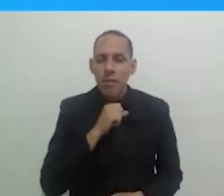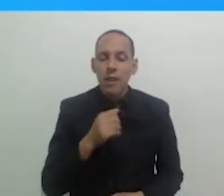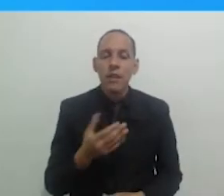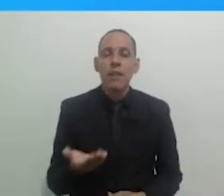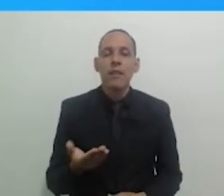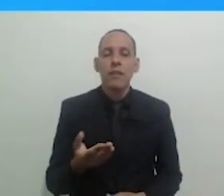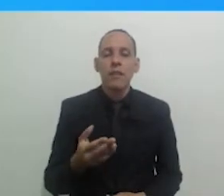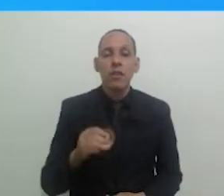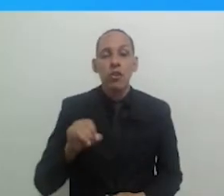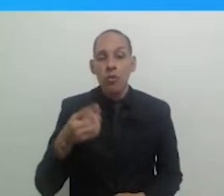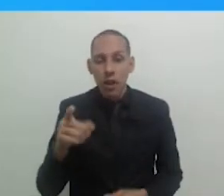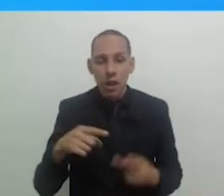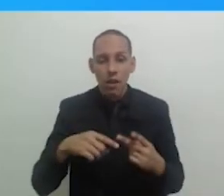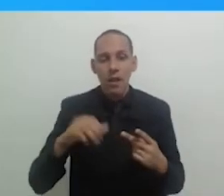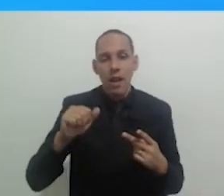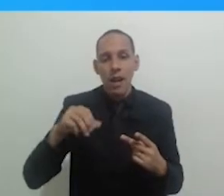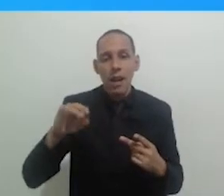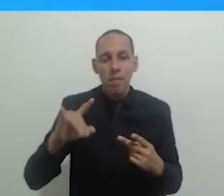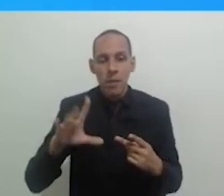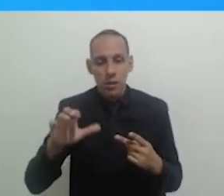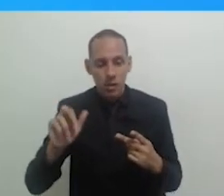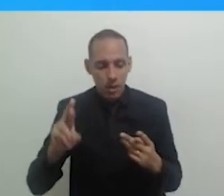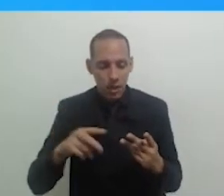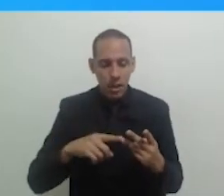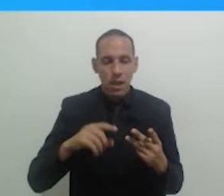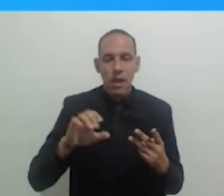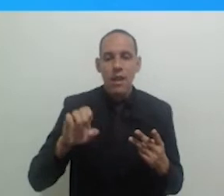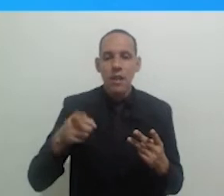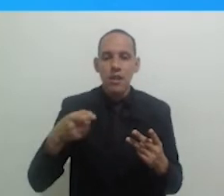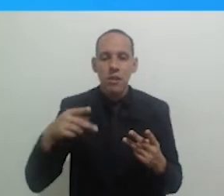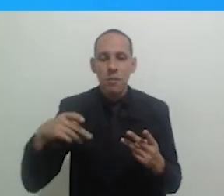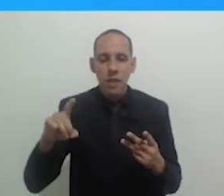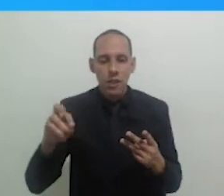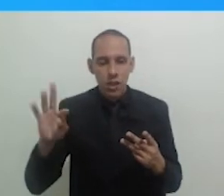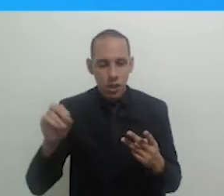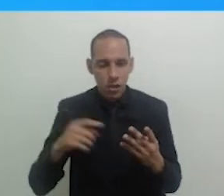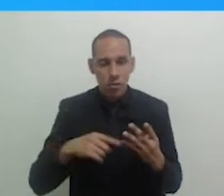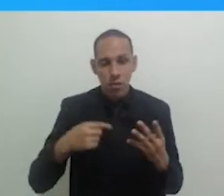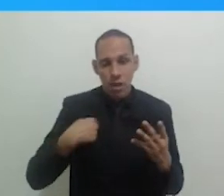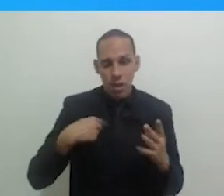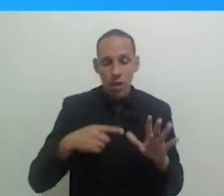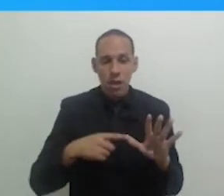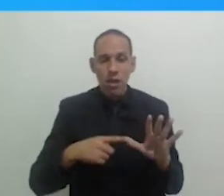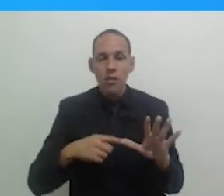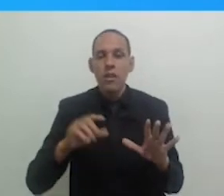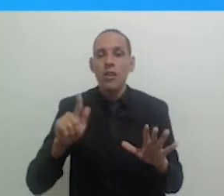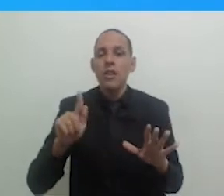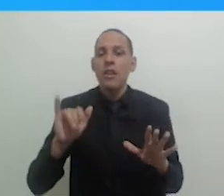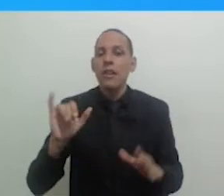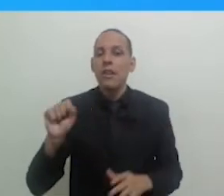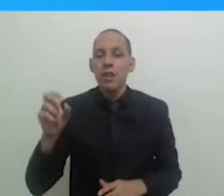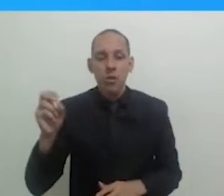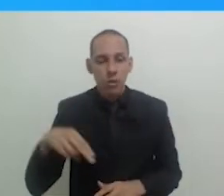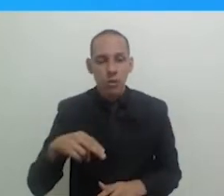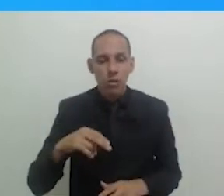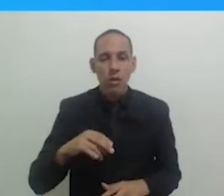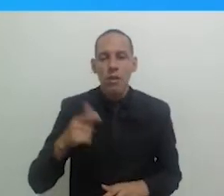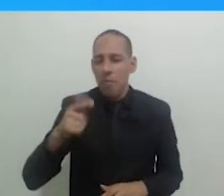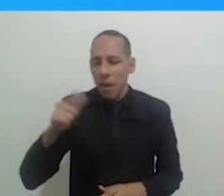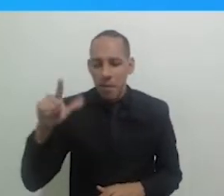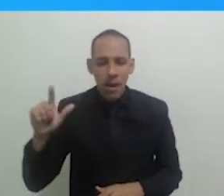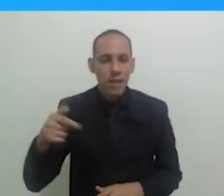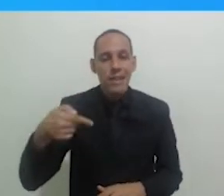Amilca, Expedito, Saraiva, Cláudio Santos, eu e Gilson. São os 7 discordantes. 7